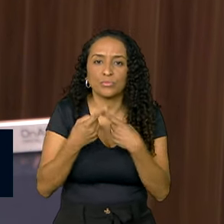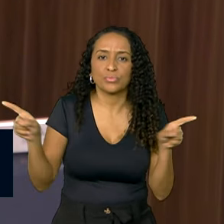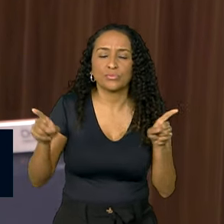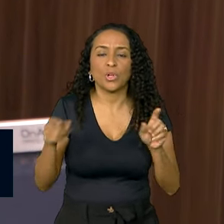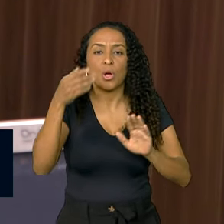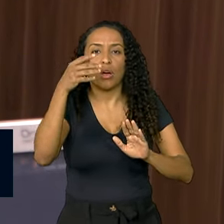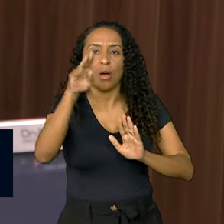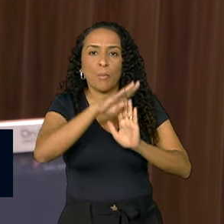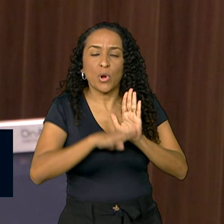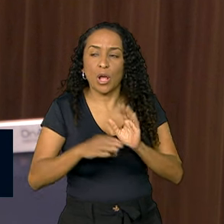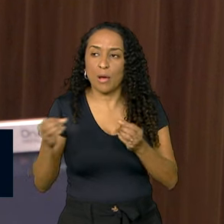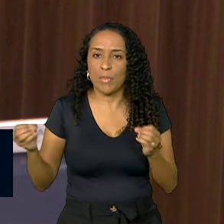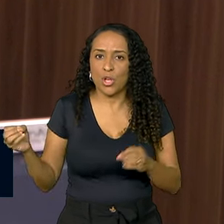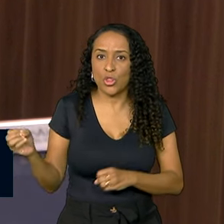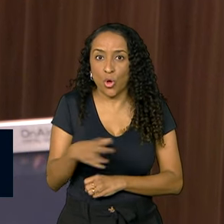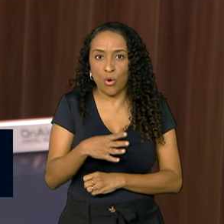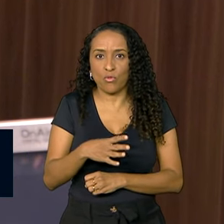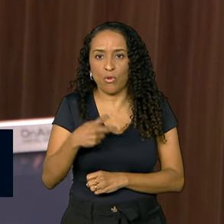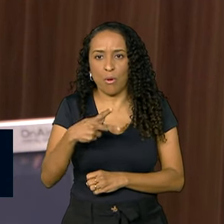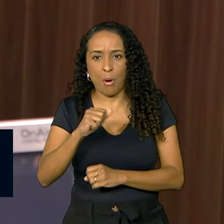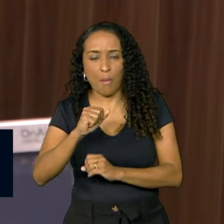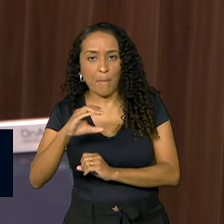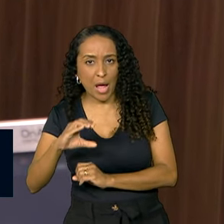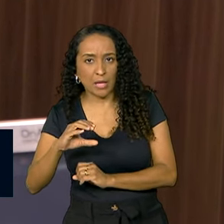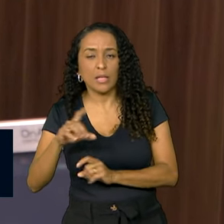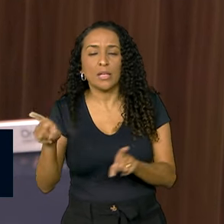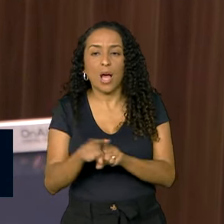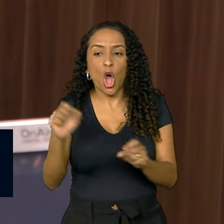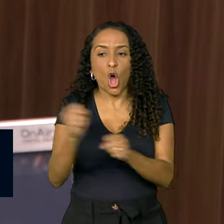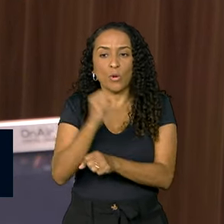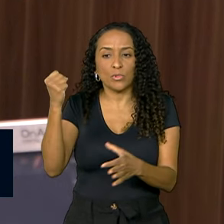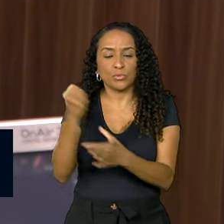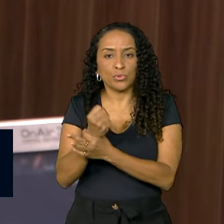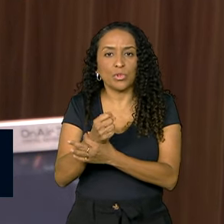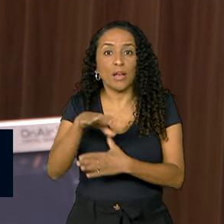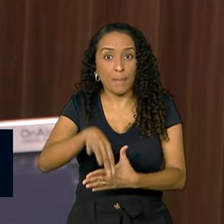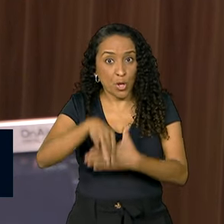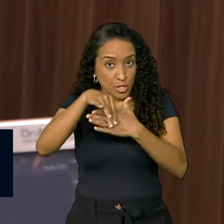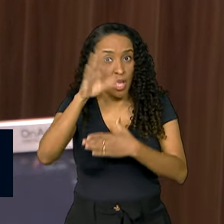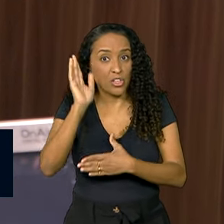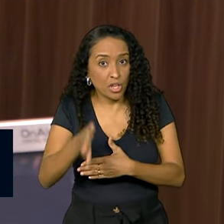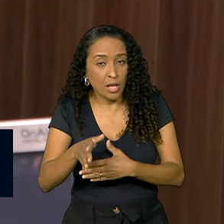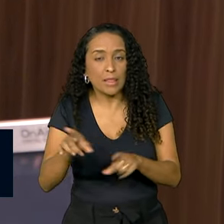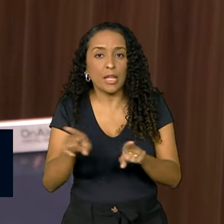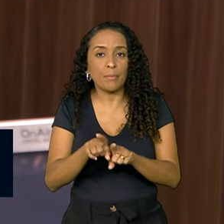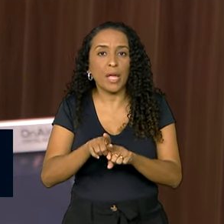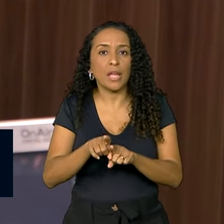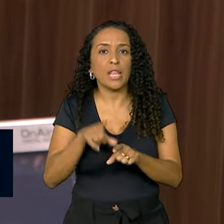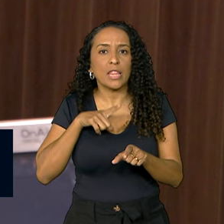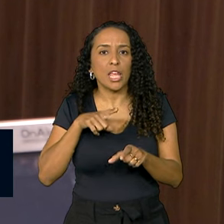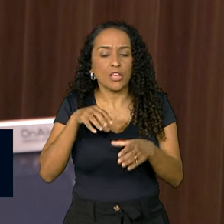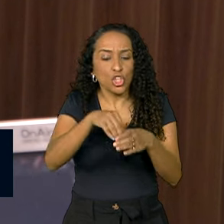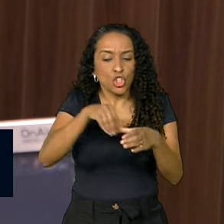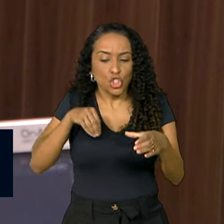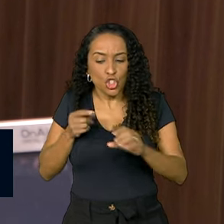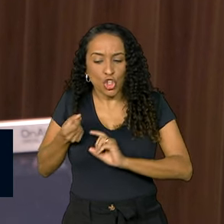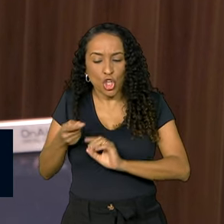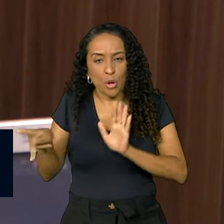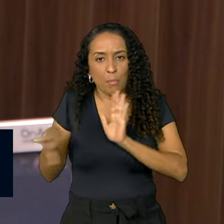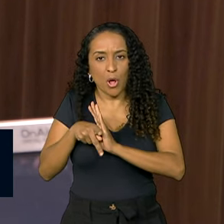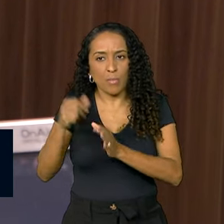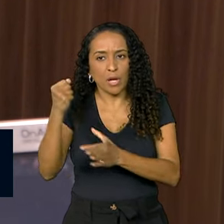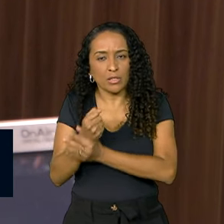crescimento novo pac e as obras de segurança hídrica elas foram priorizadas e foi reservado um recurso aí para garantir o